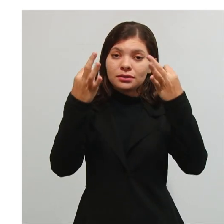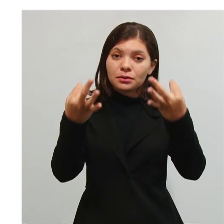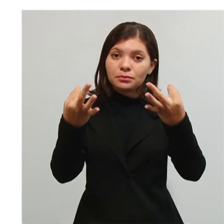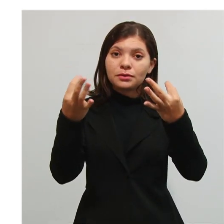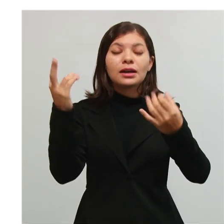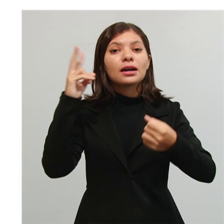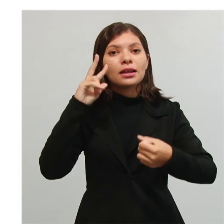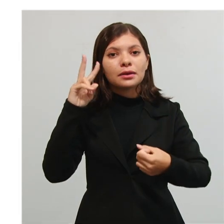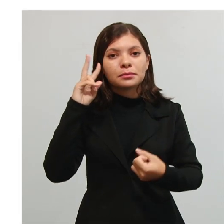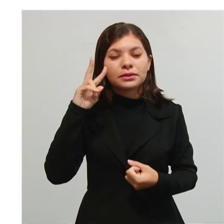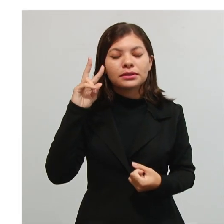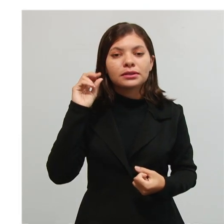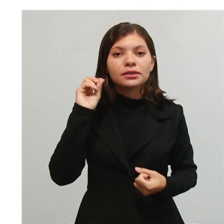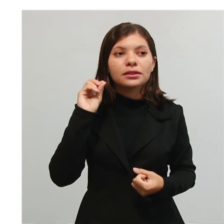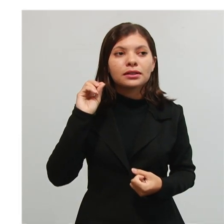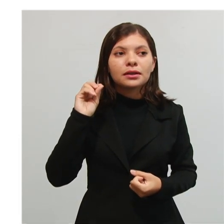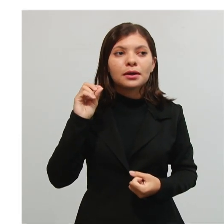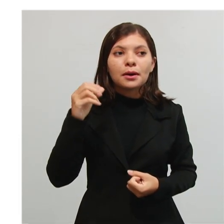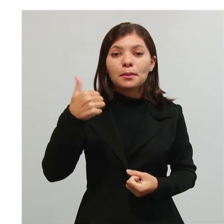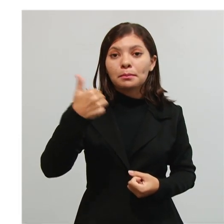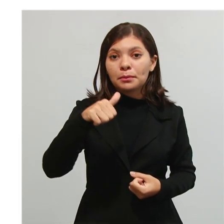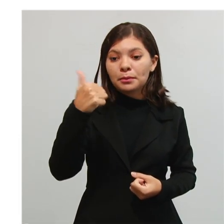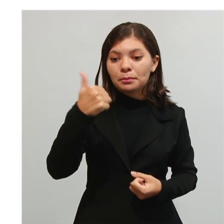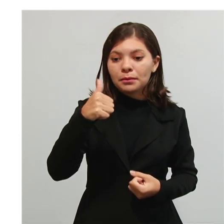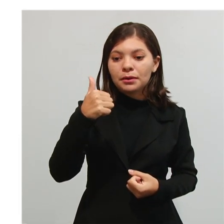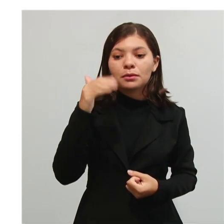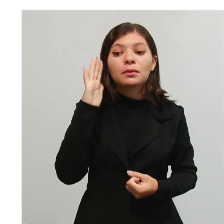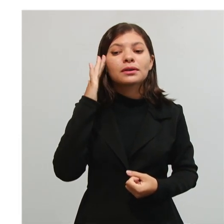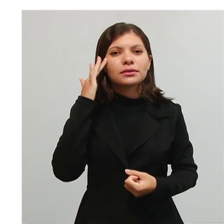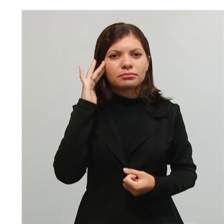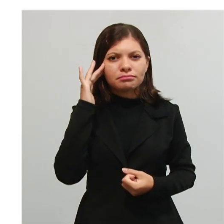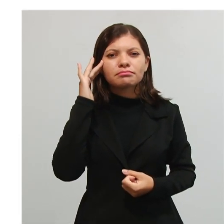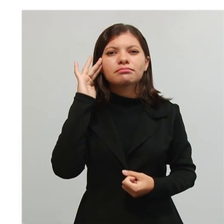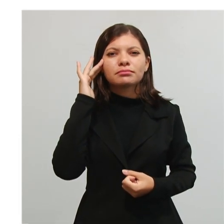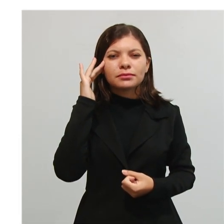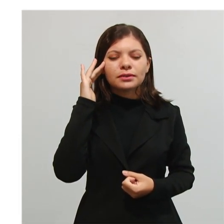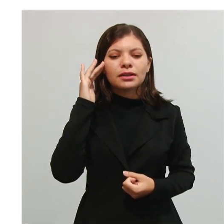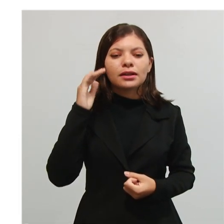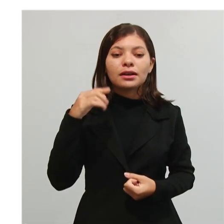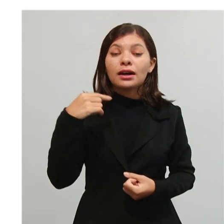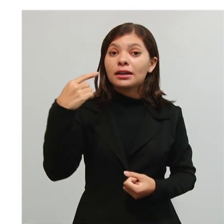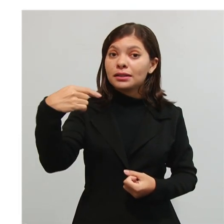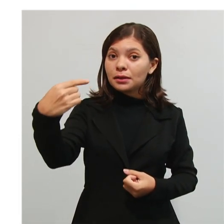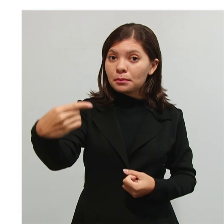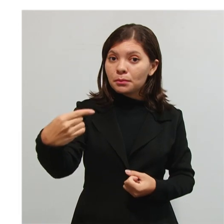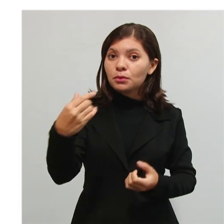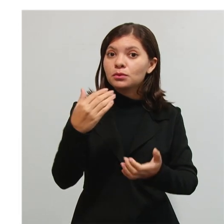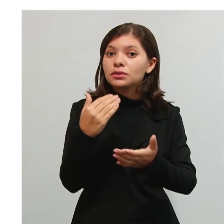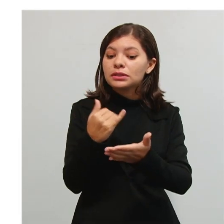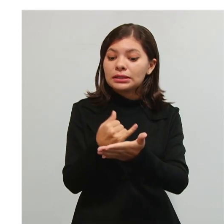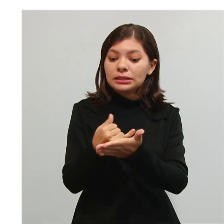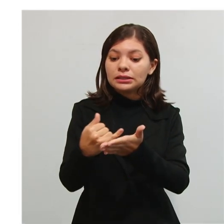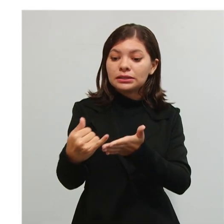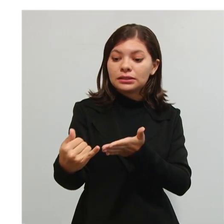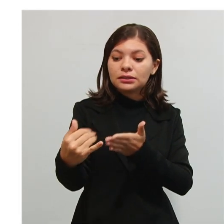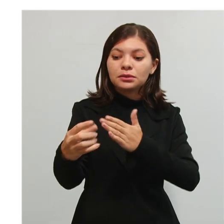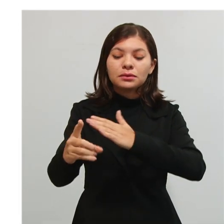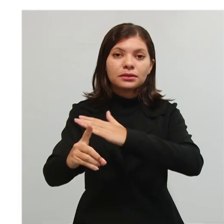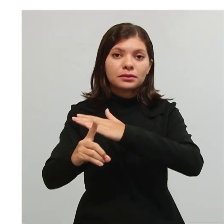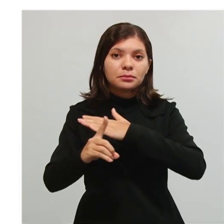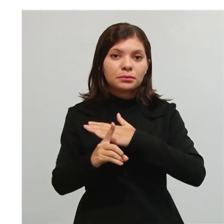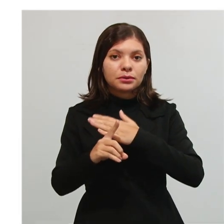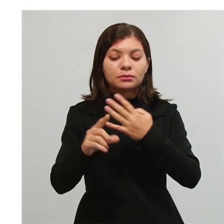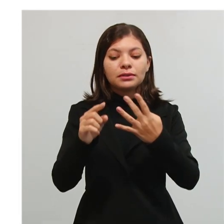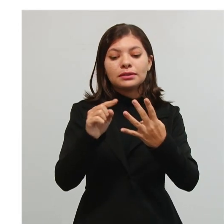lembrem-se disso primeiro venho entender o que o cliente quer depois você inicia o seu atendimento E